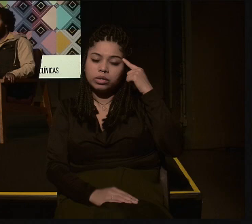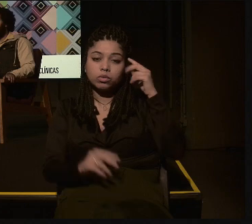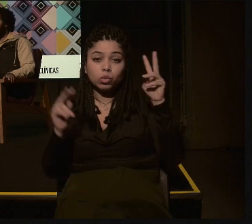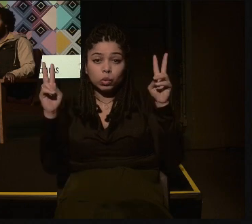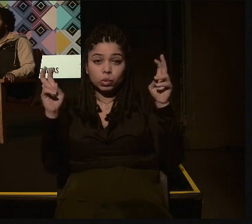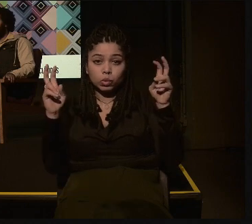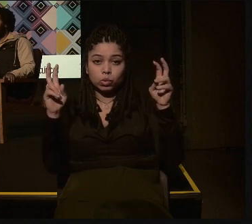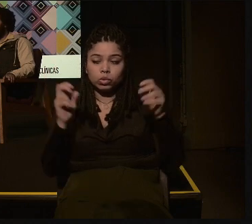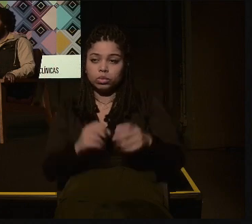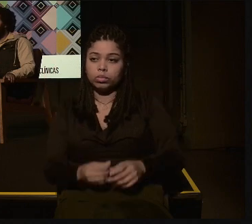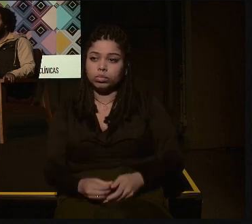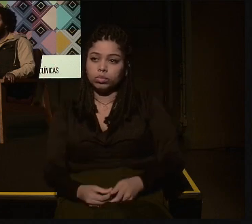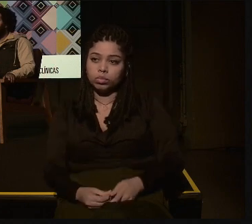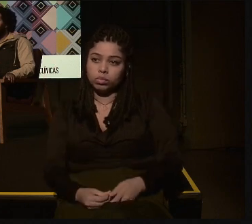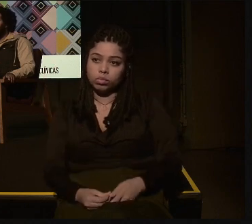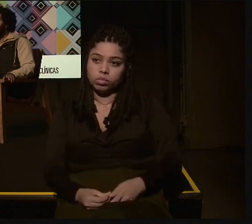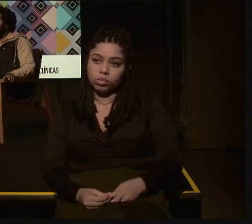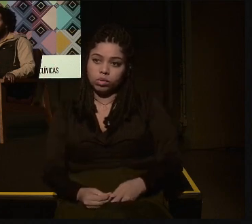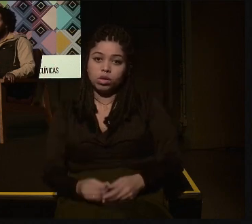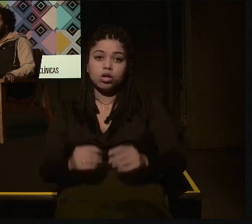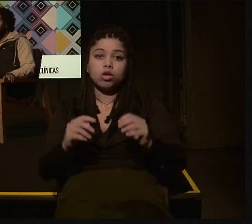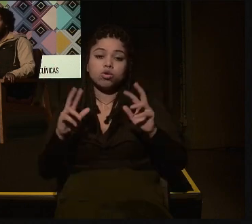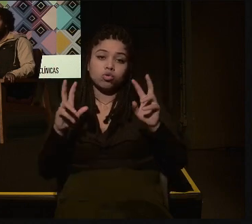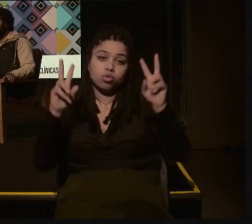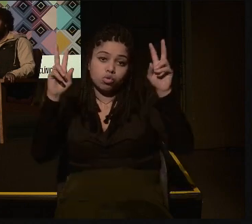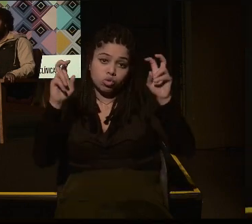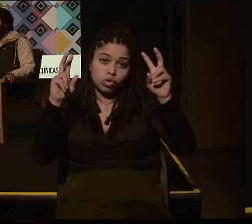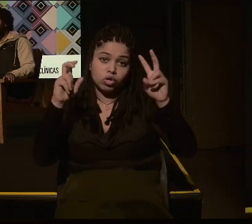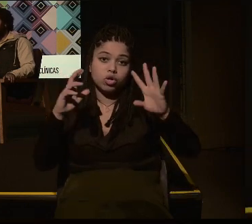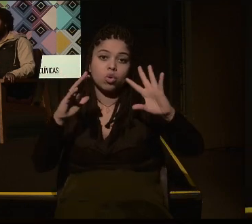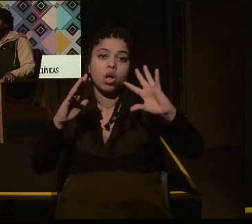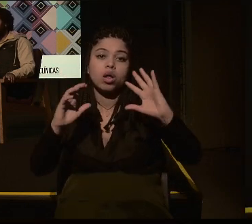título, né, da quilombação de hoje, né?